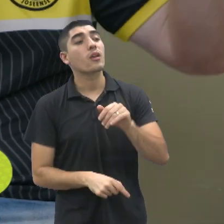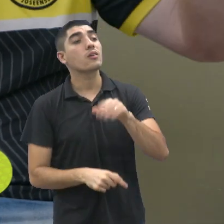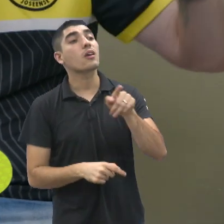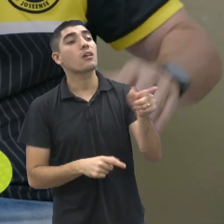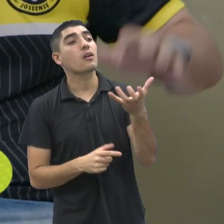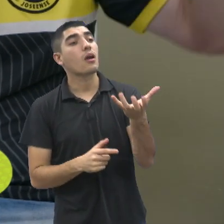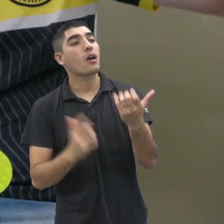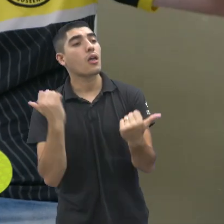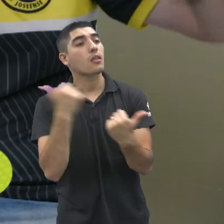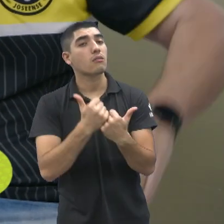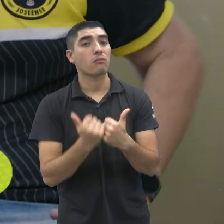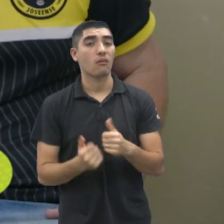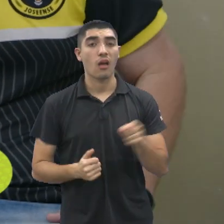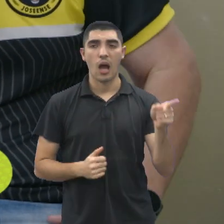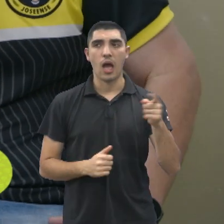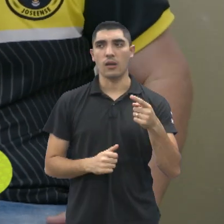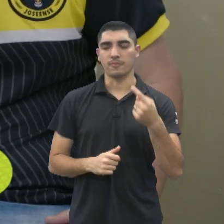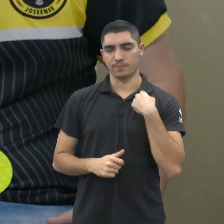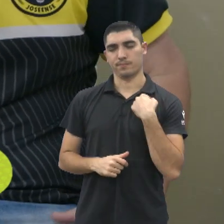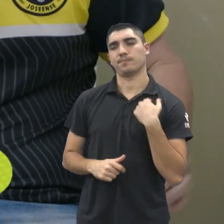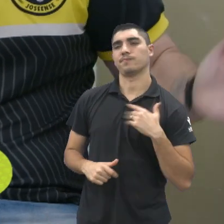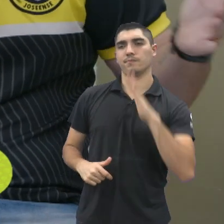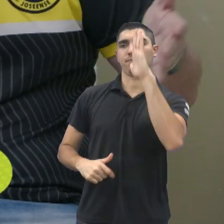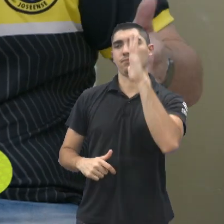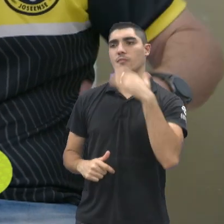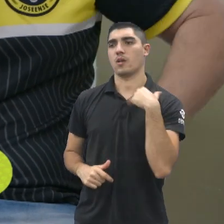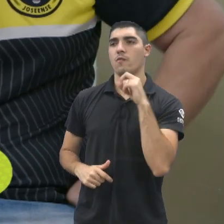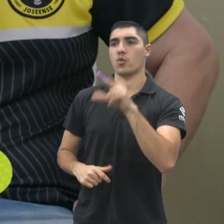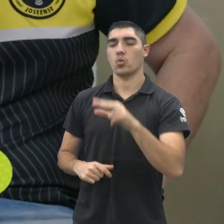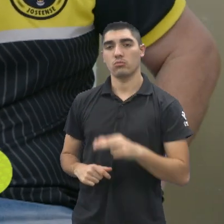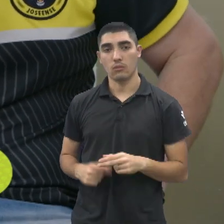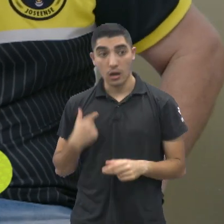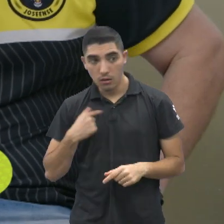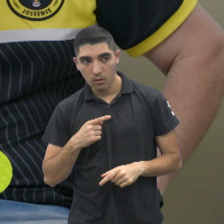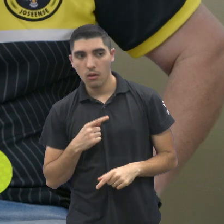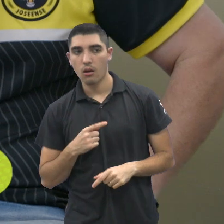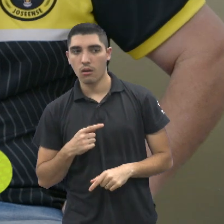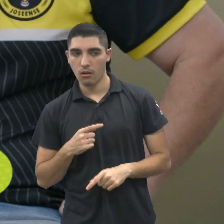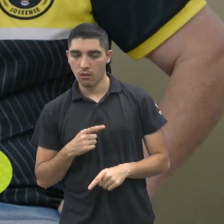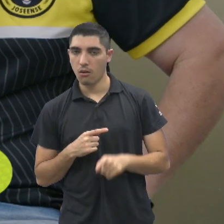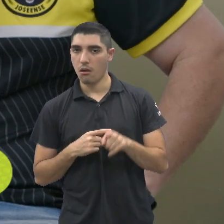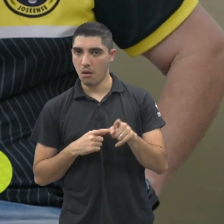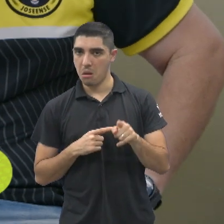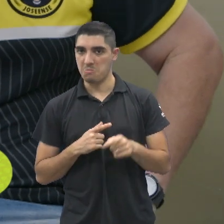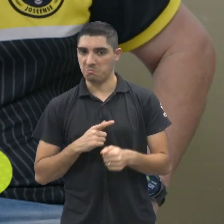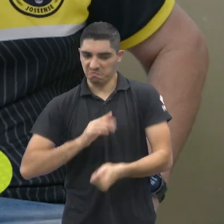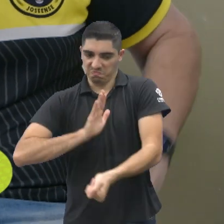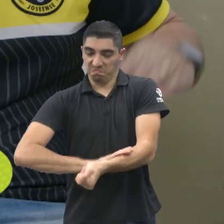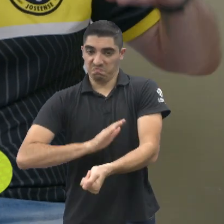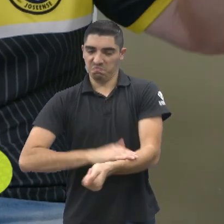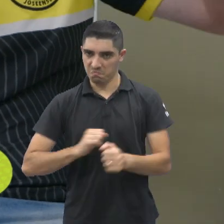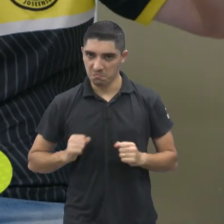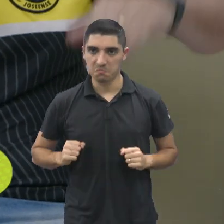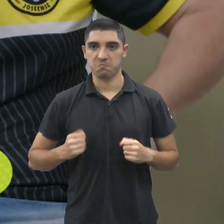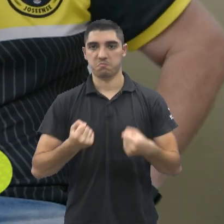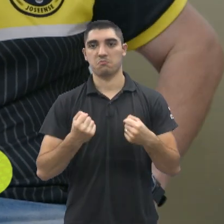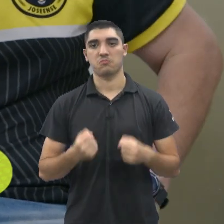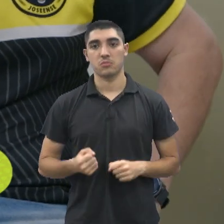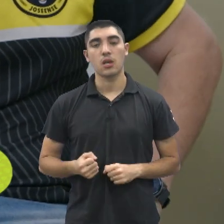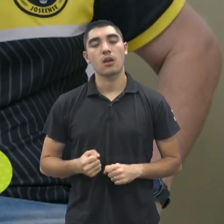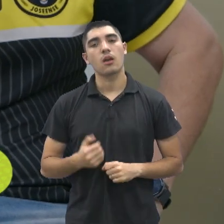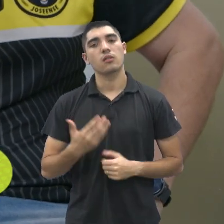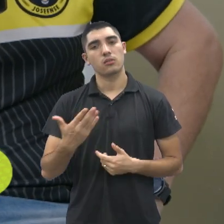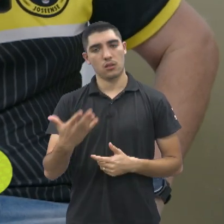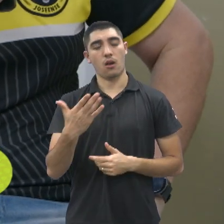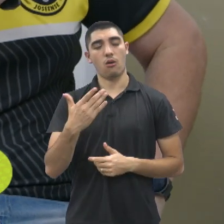Quem levanta a mão fala, não, pode deixar que eu vou, professor. Então, aí você vê quem realmente tem alguma coisa para dar ali. Então a gente foi indo, foi numa crescente,